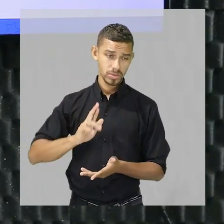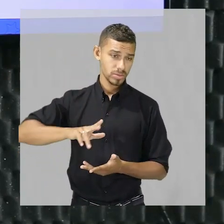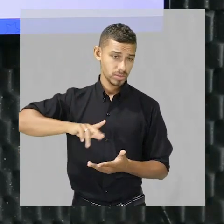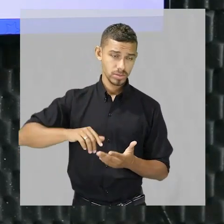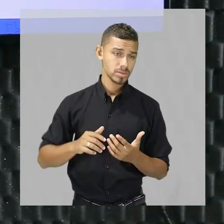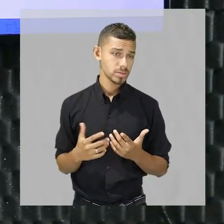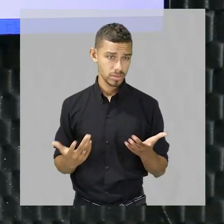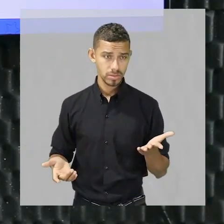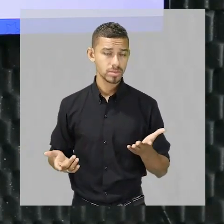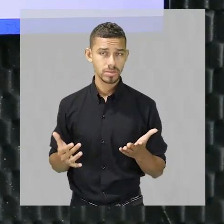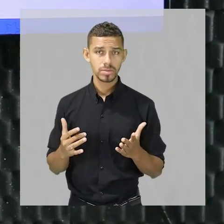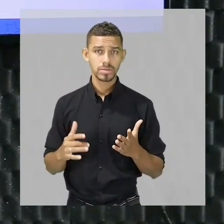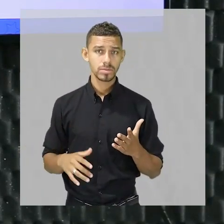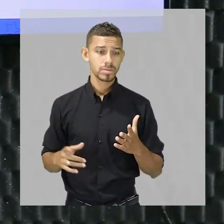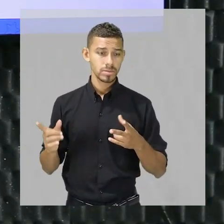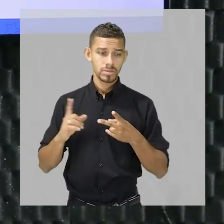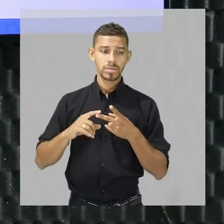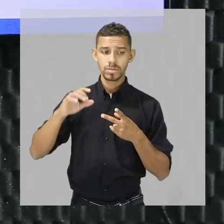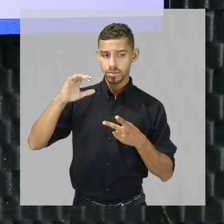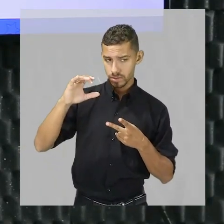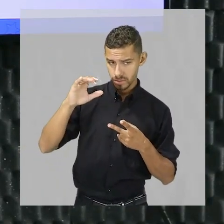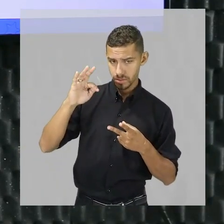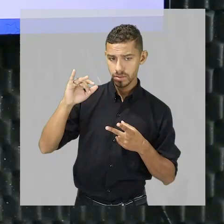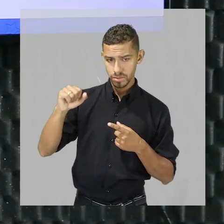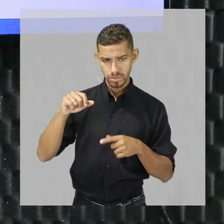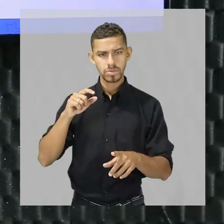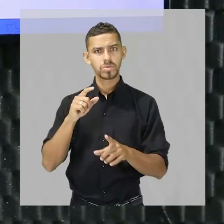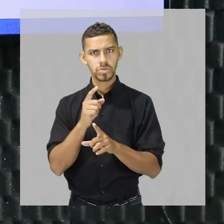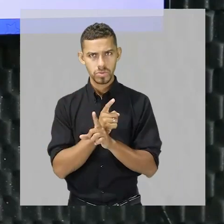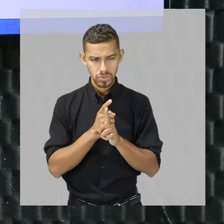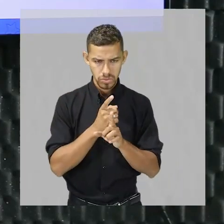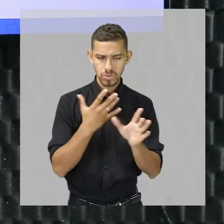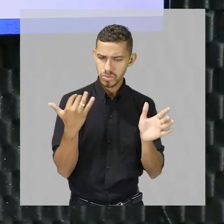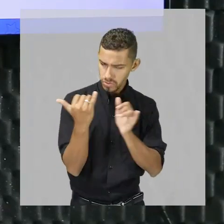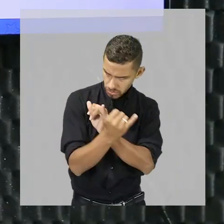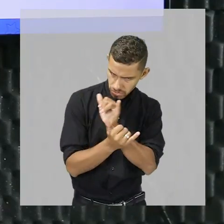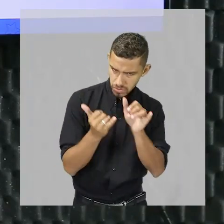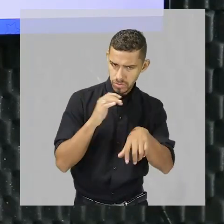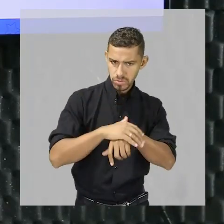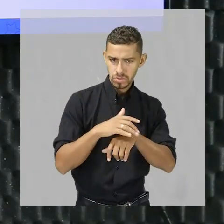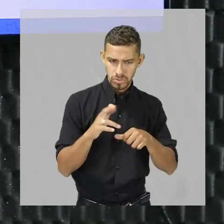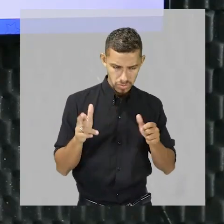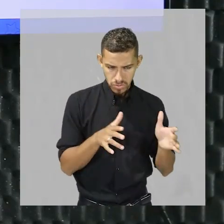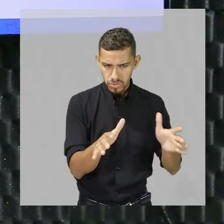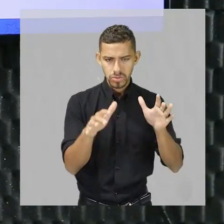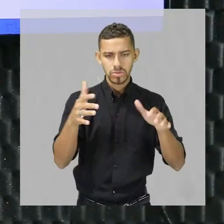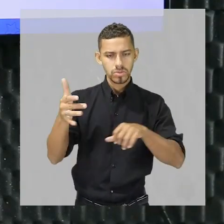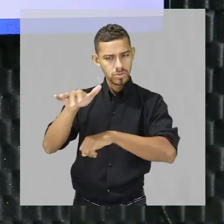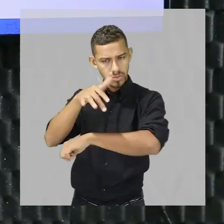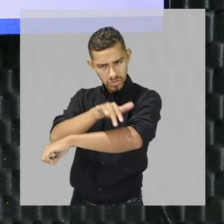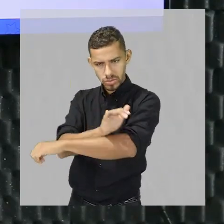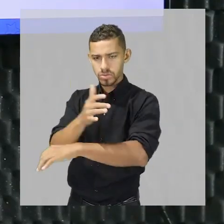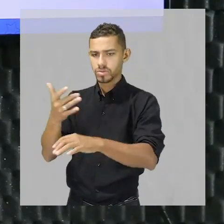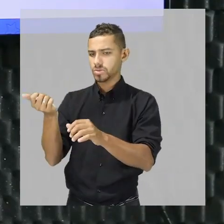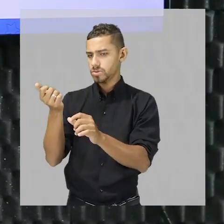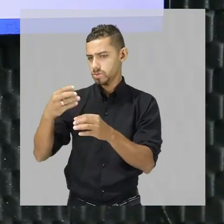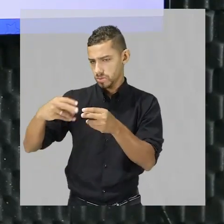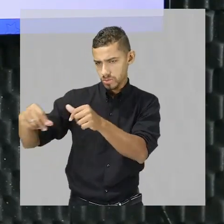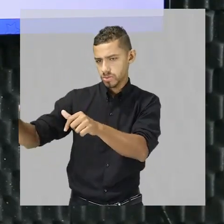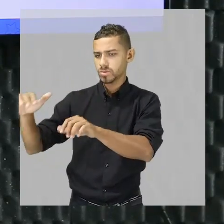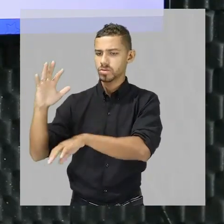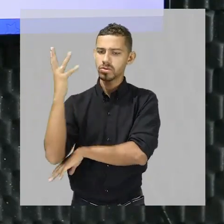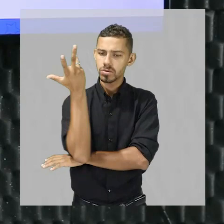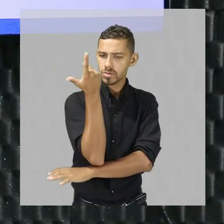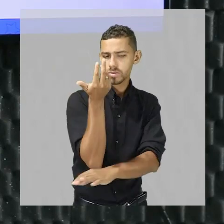tá certo? Mapa físico são mapas de fato, que vão buscar informações do ambiente, mas de rios, hidrografia, de relevo, por